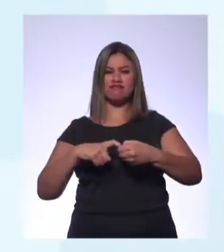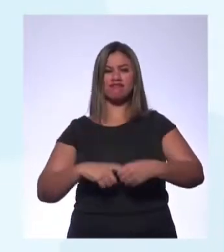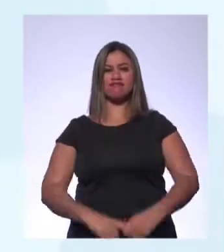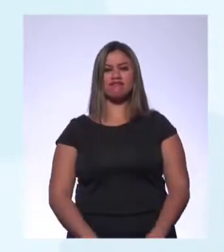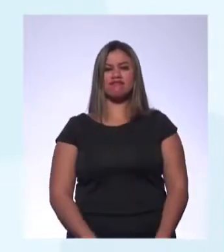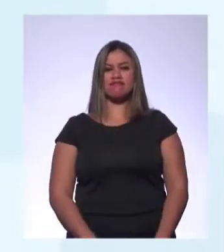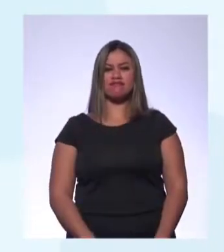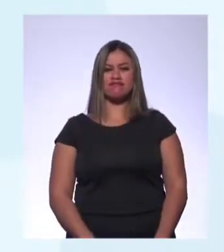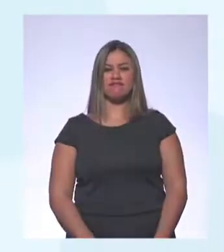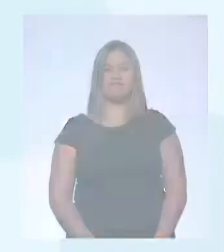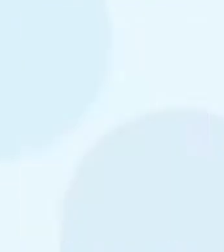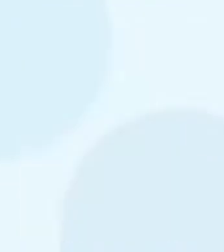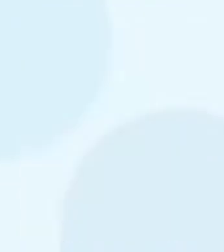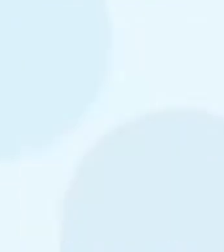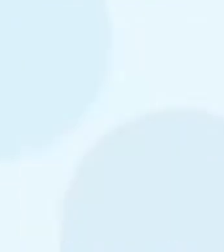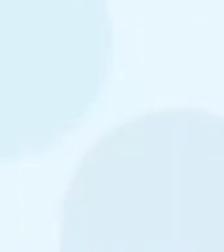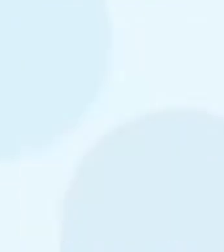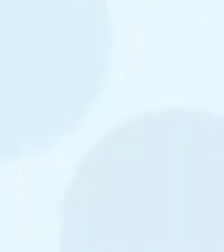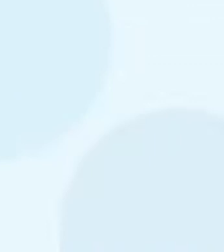volta.